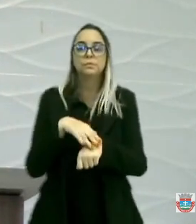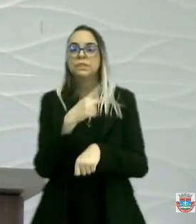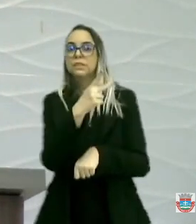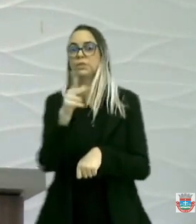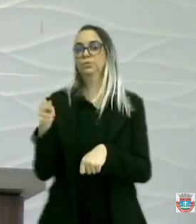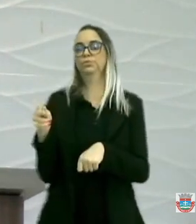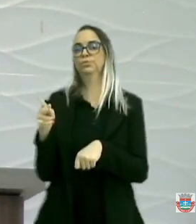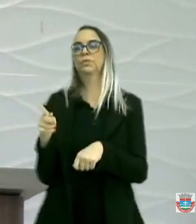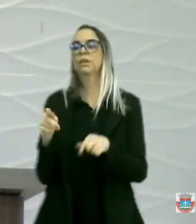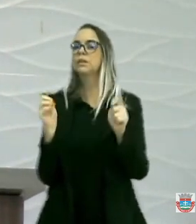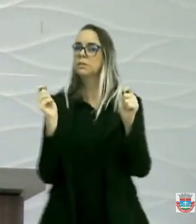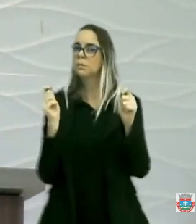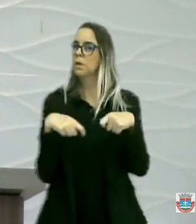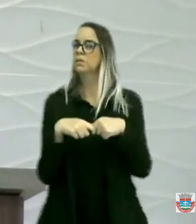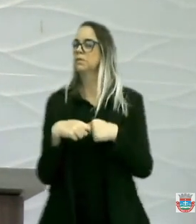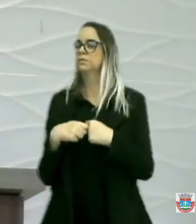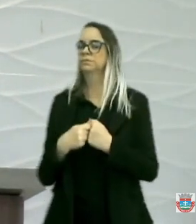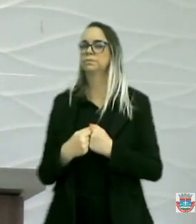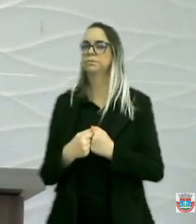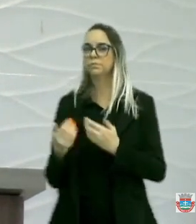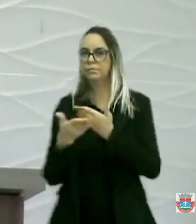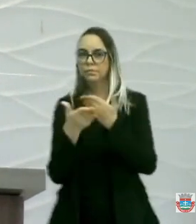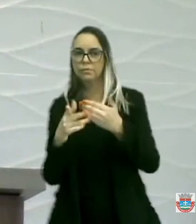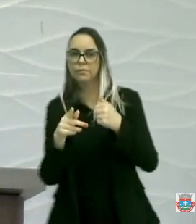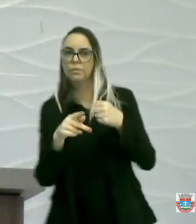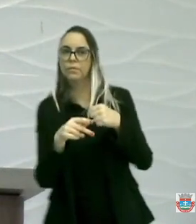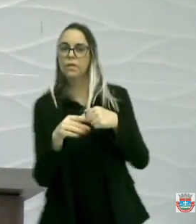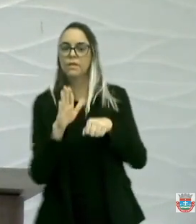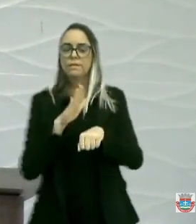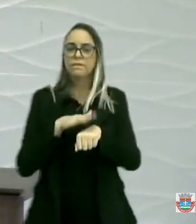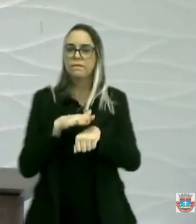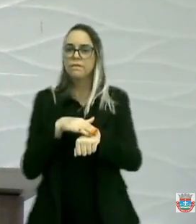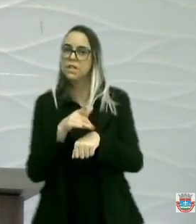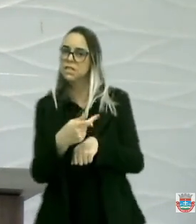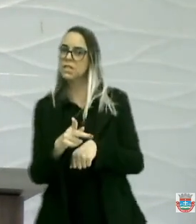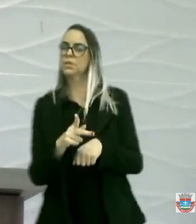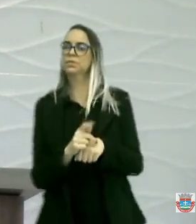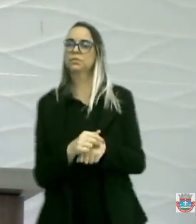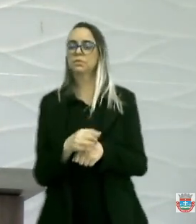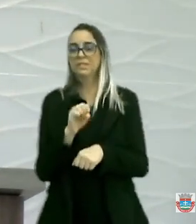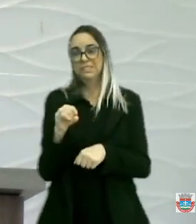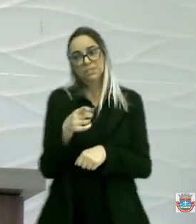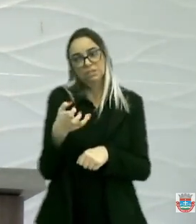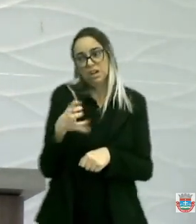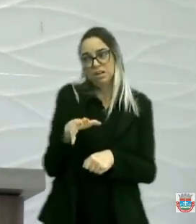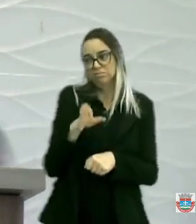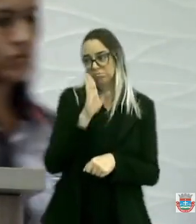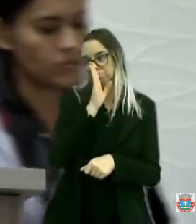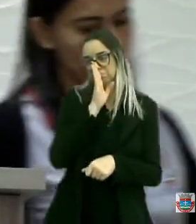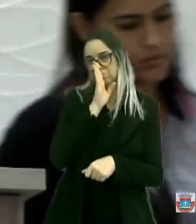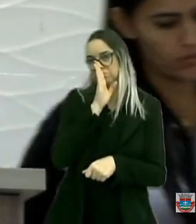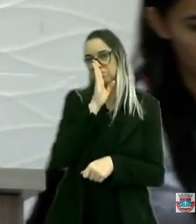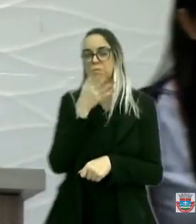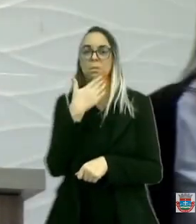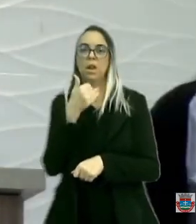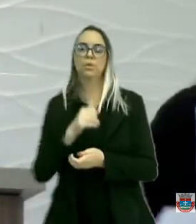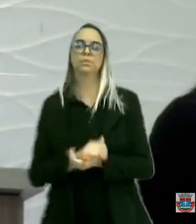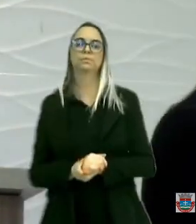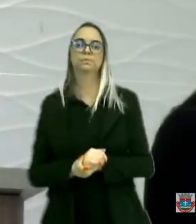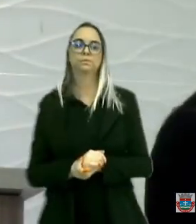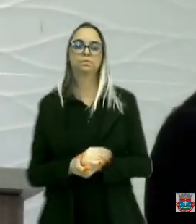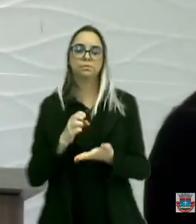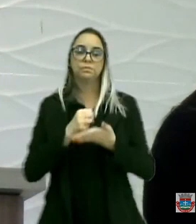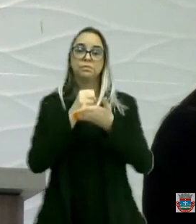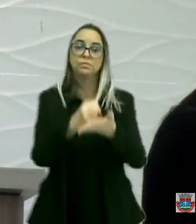é viável. Fale o que você faz. Se você não quiser falar, fique calado. Mas continue ajudando as pessoas. Porque